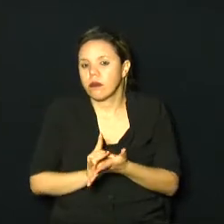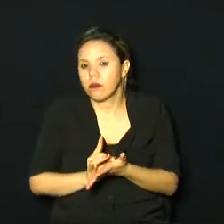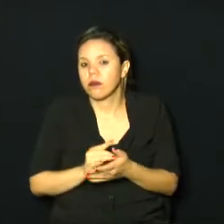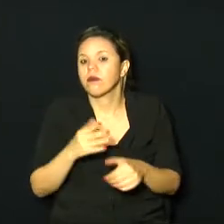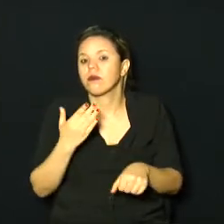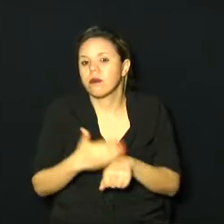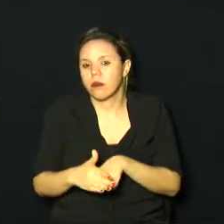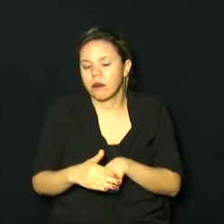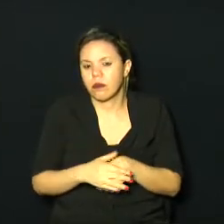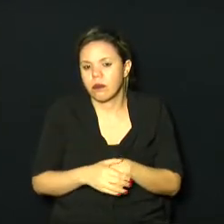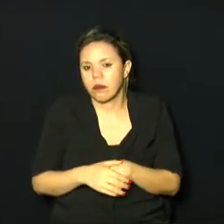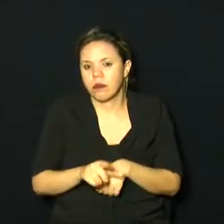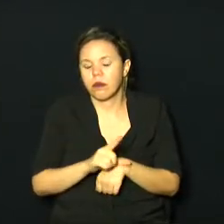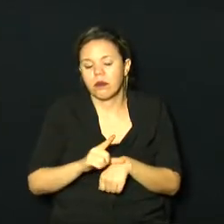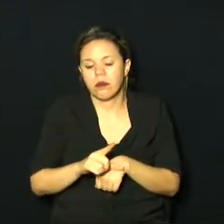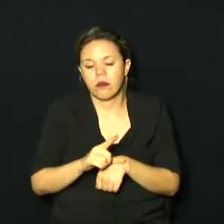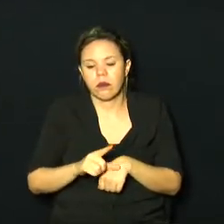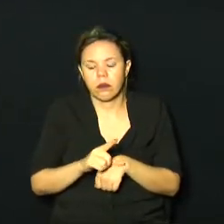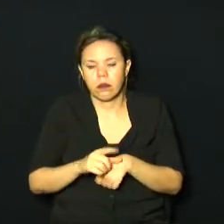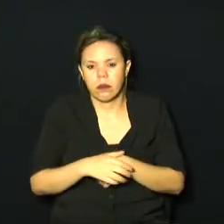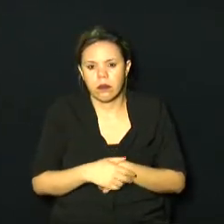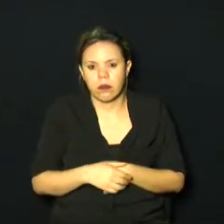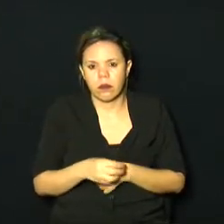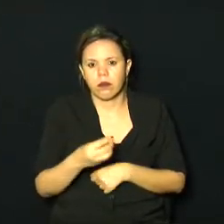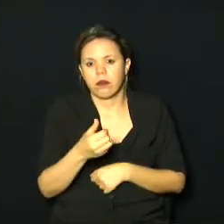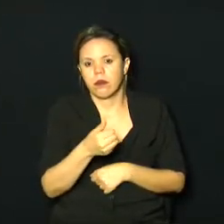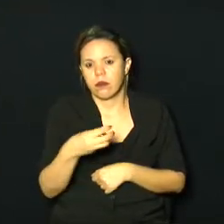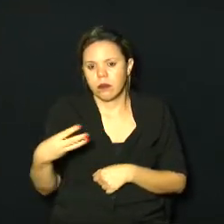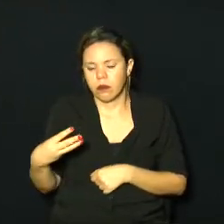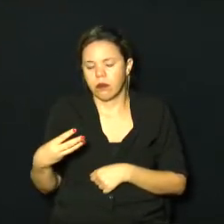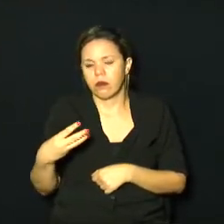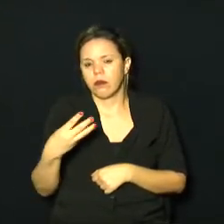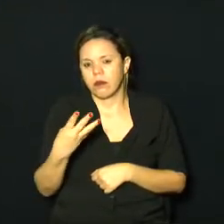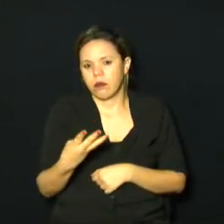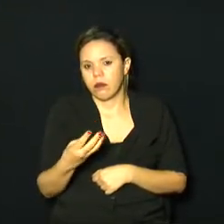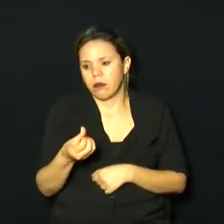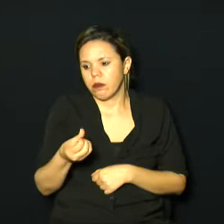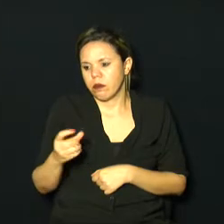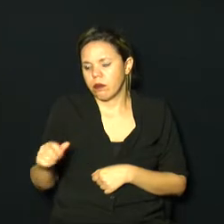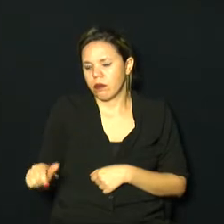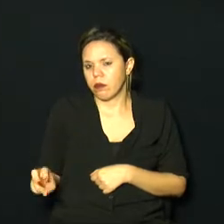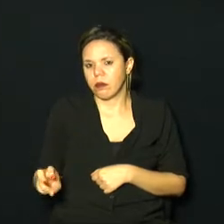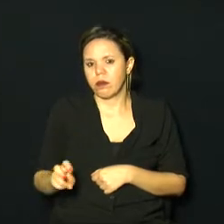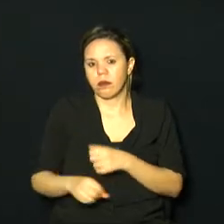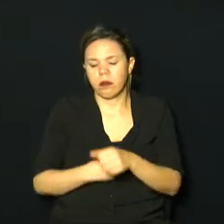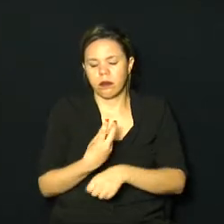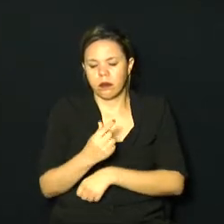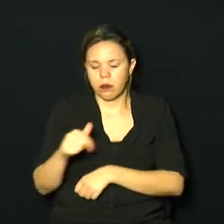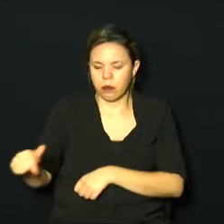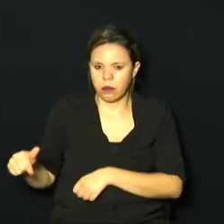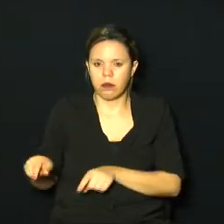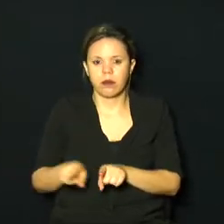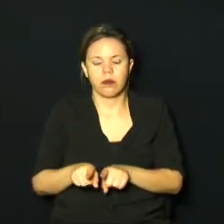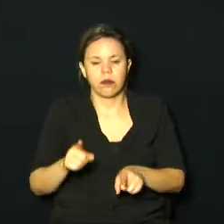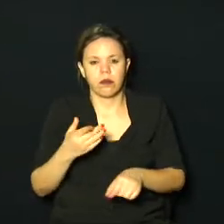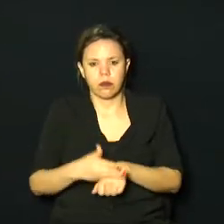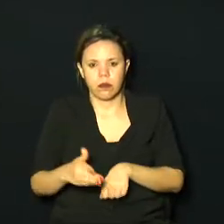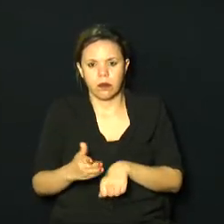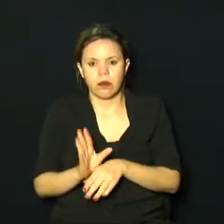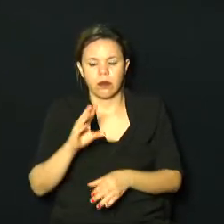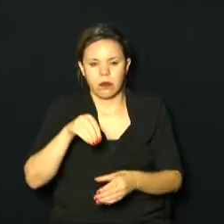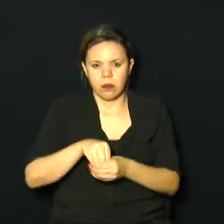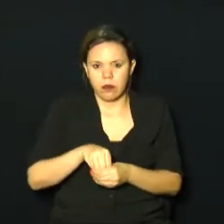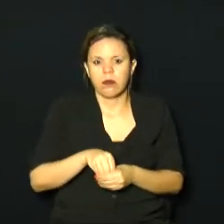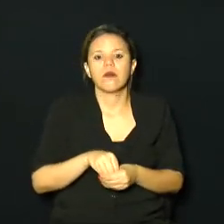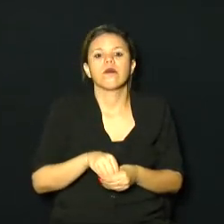aplique a legislação 13465 de 2017, aplique os instrumentos de regularização fundiária que estão previstos